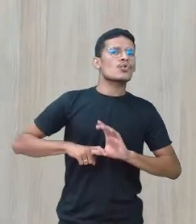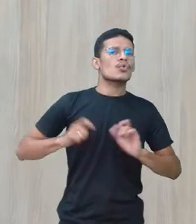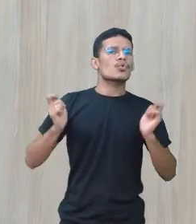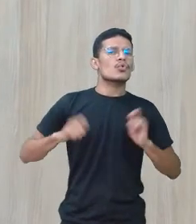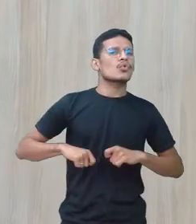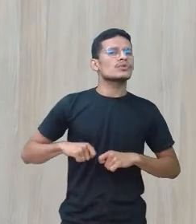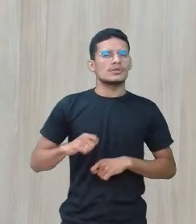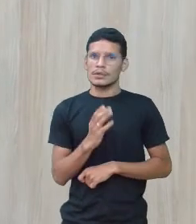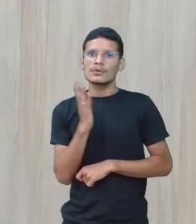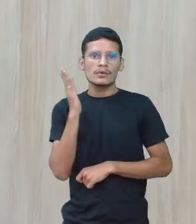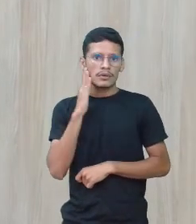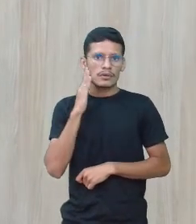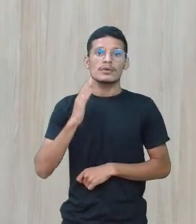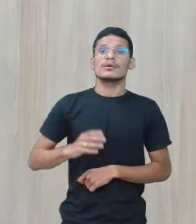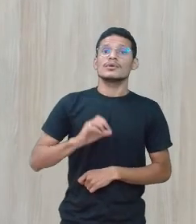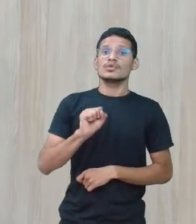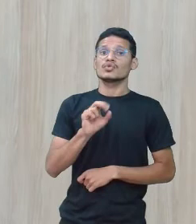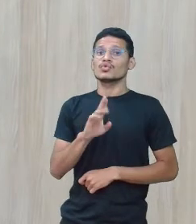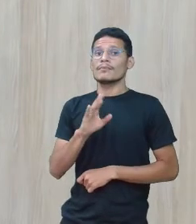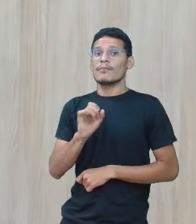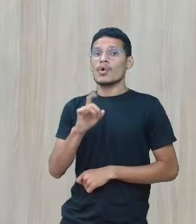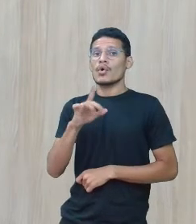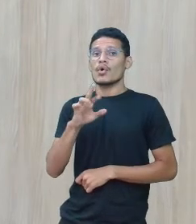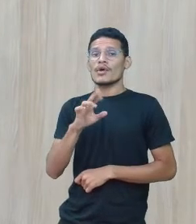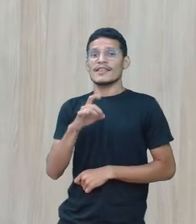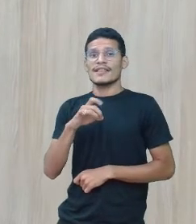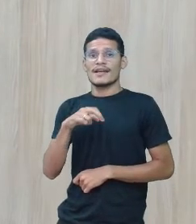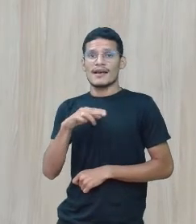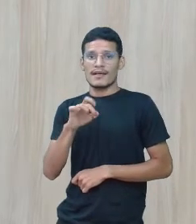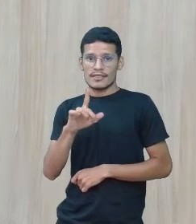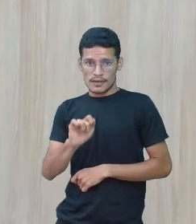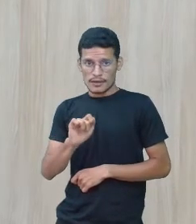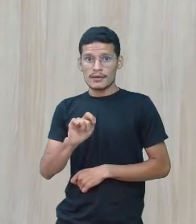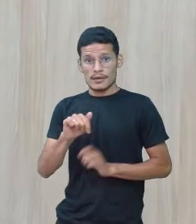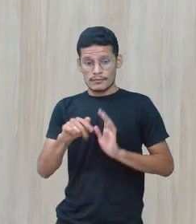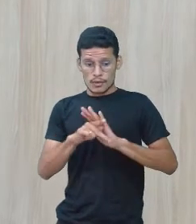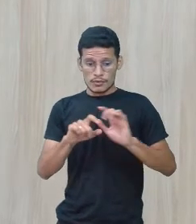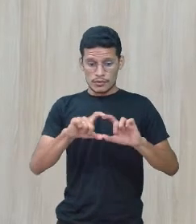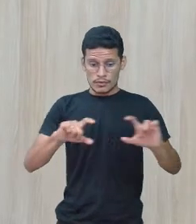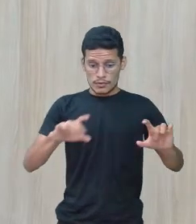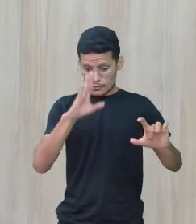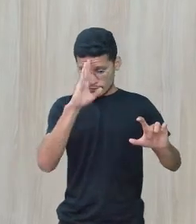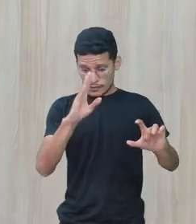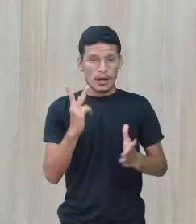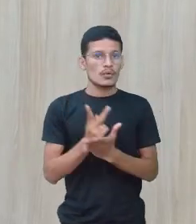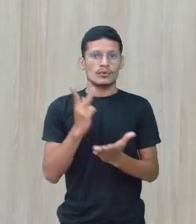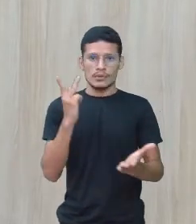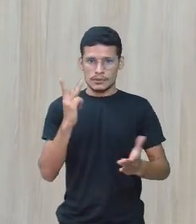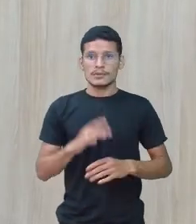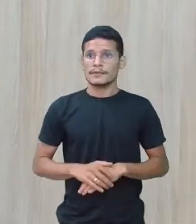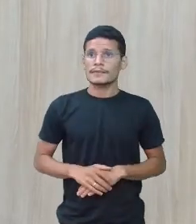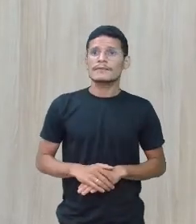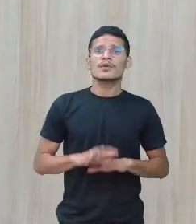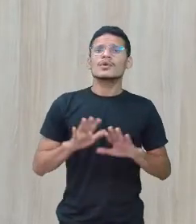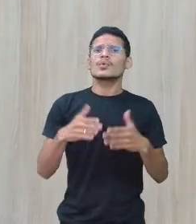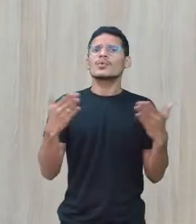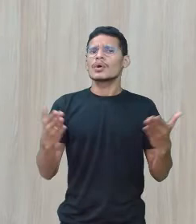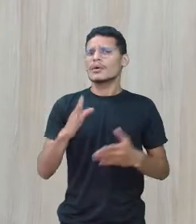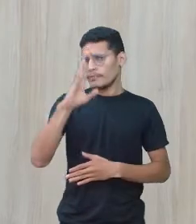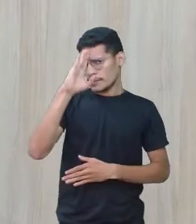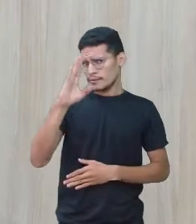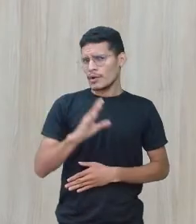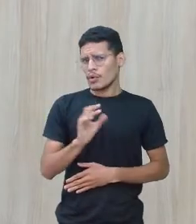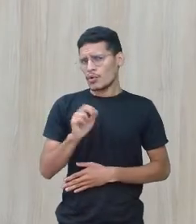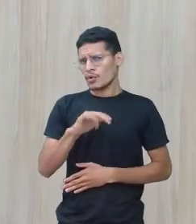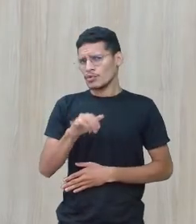a subordinada, ela é condição para que a oração principal ocorra. Quais são as principais